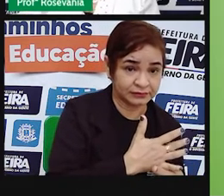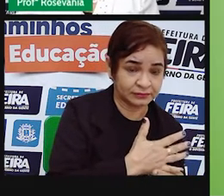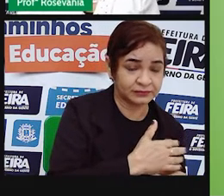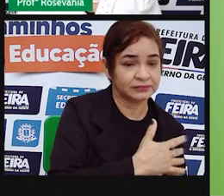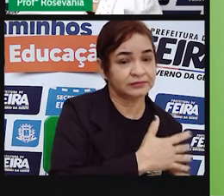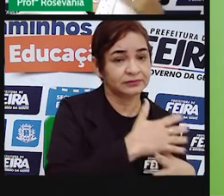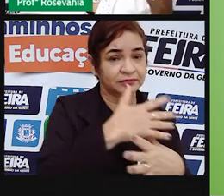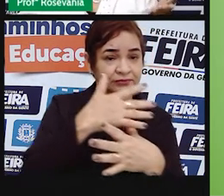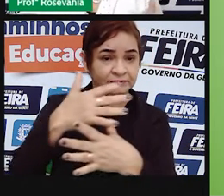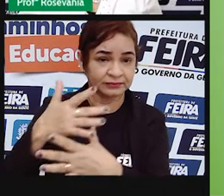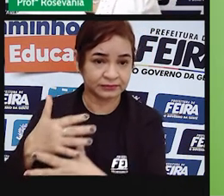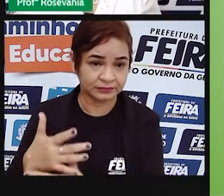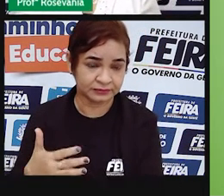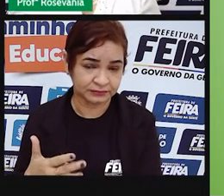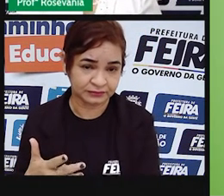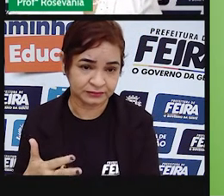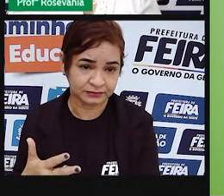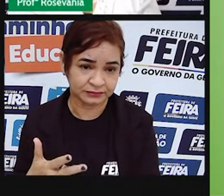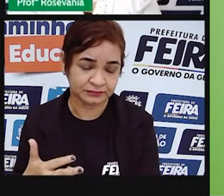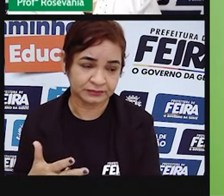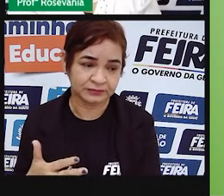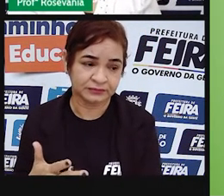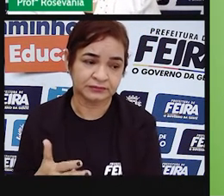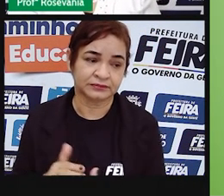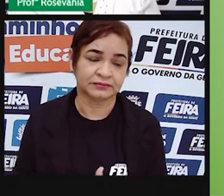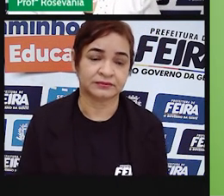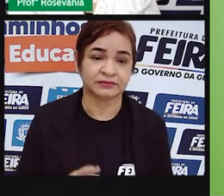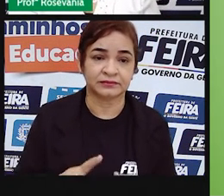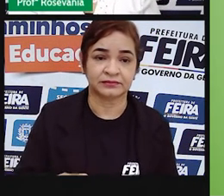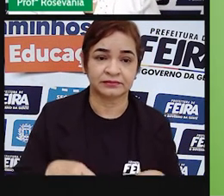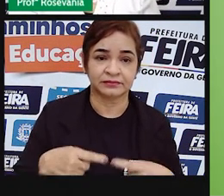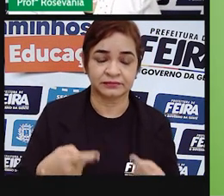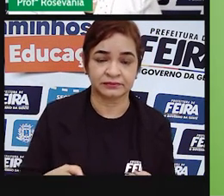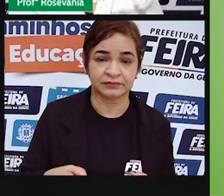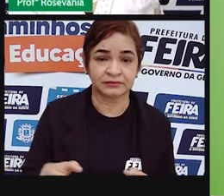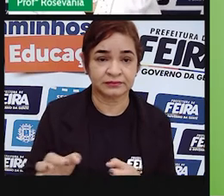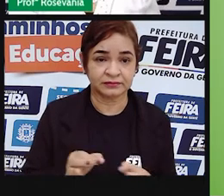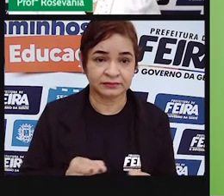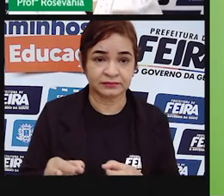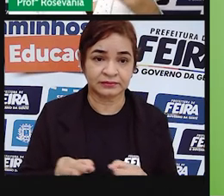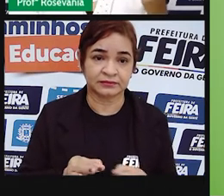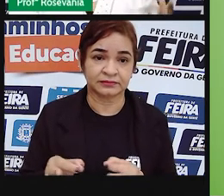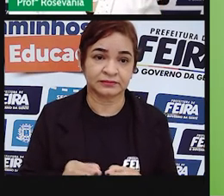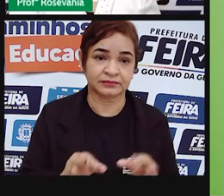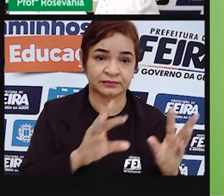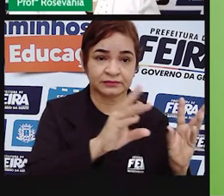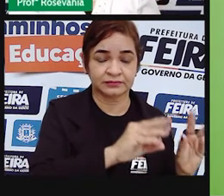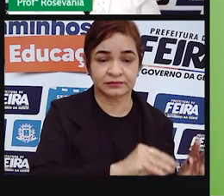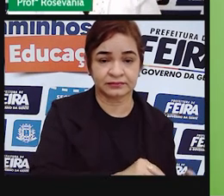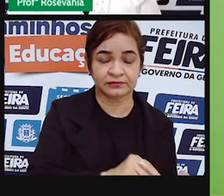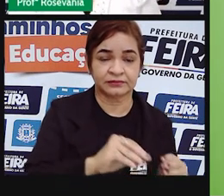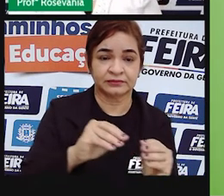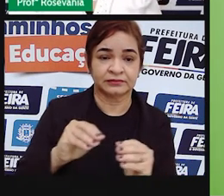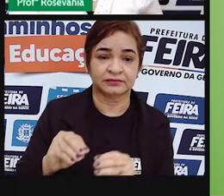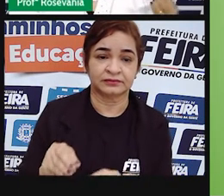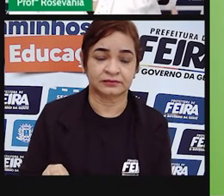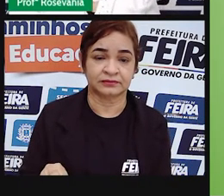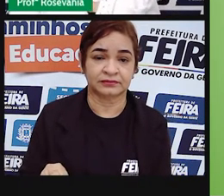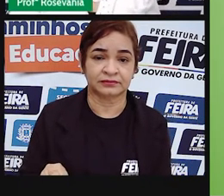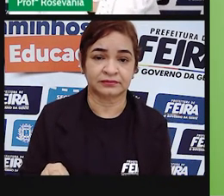a velocidade máxima igreja ali do bairro mas a gente tem nesse processo mesmo saindo da cidade saindo